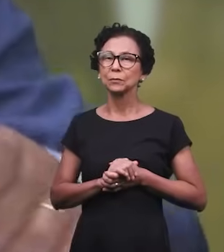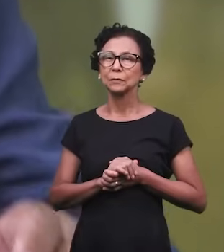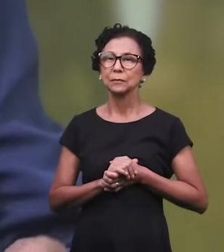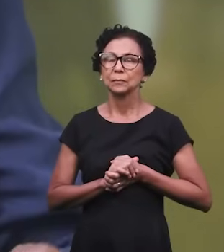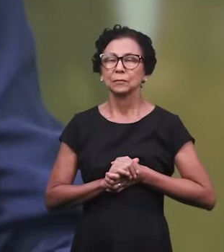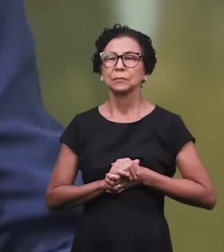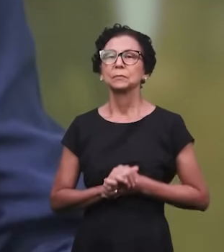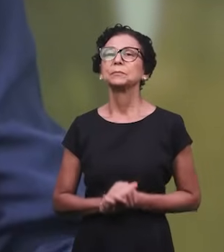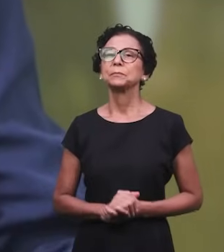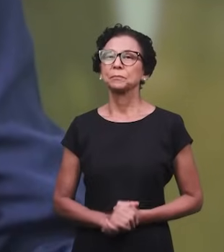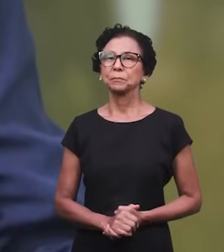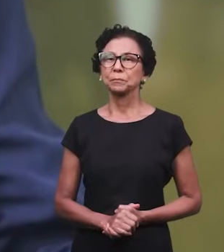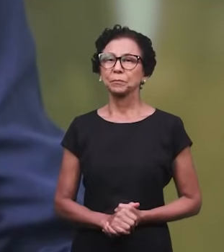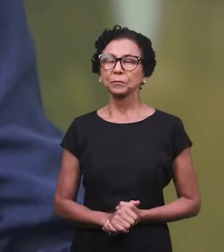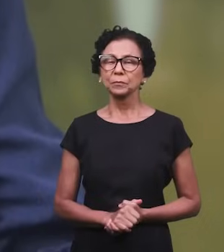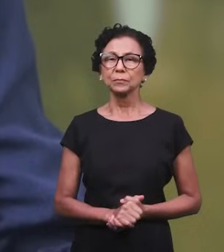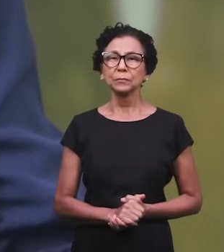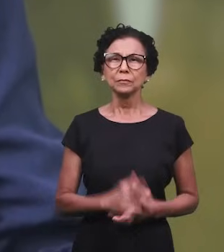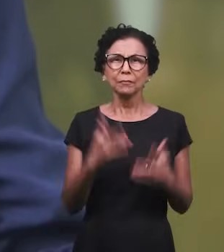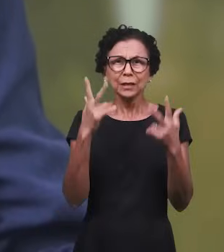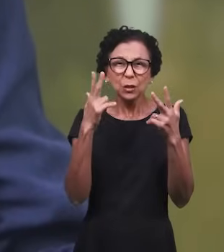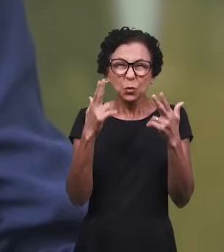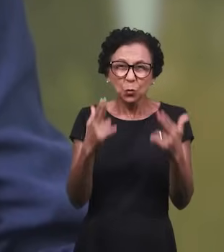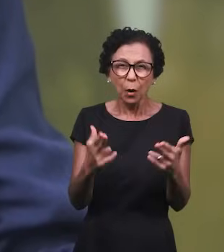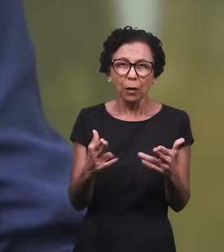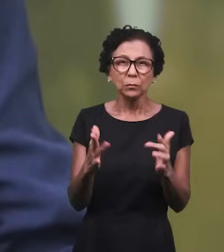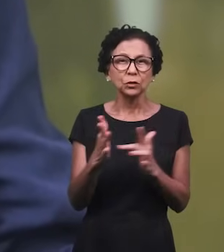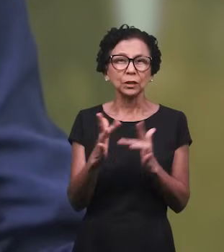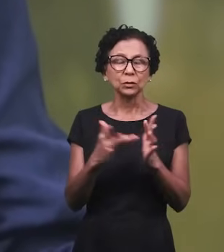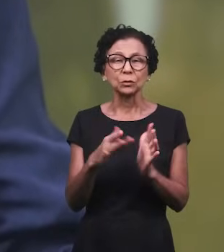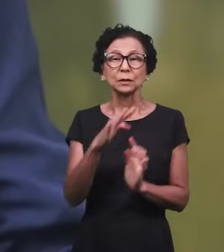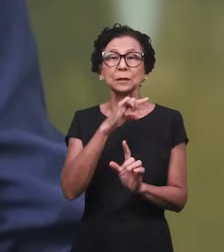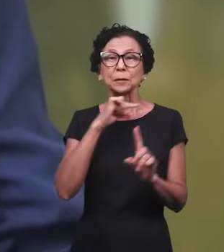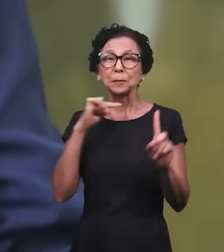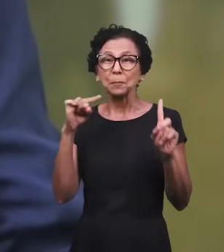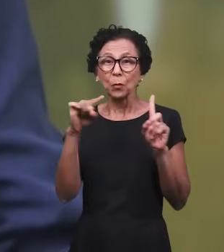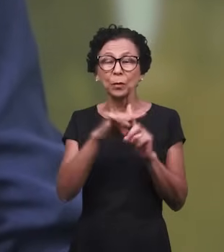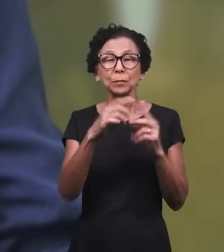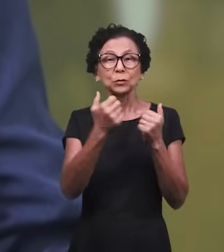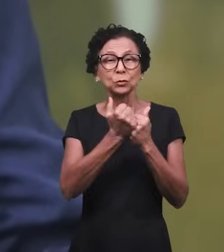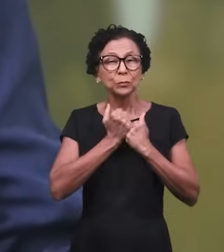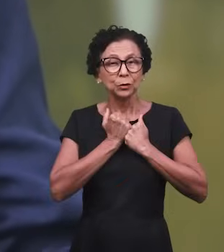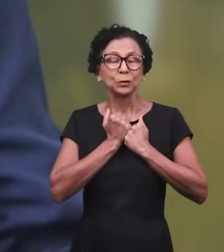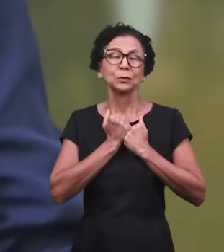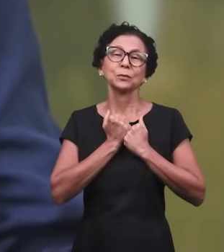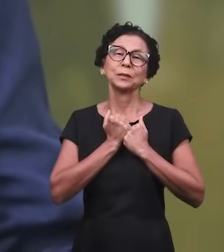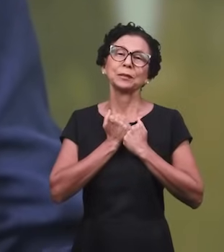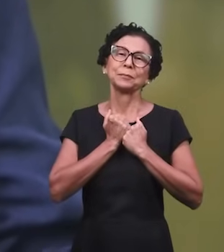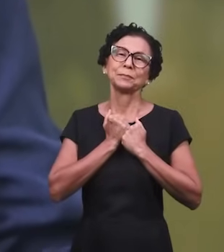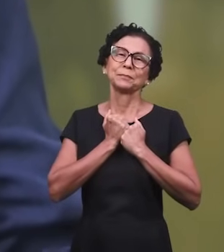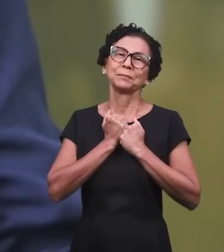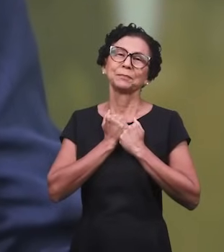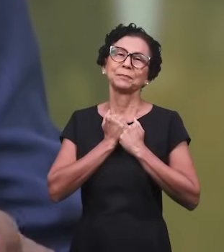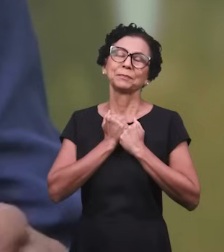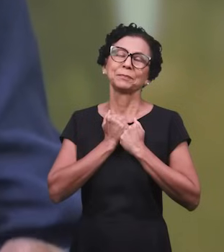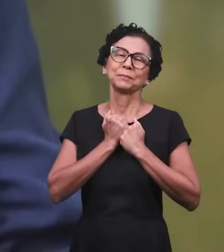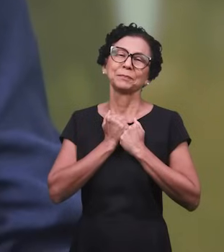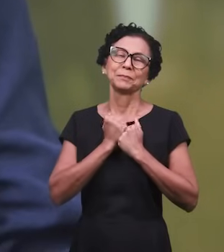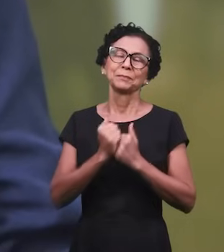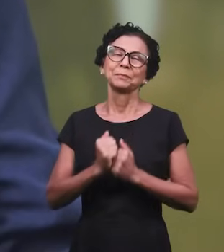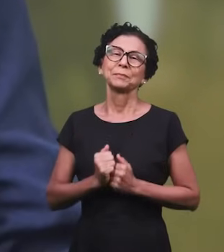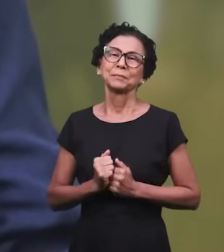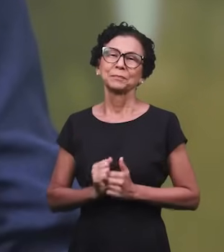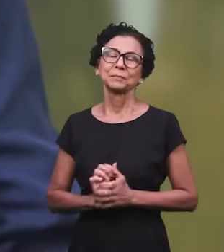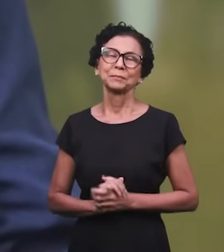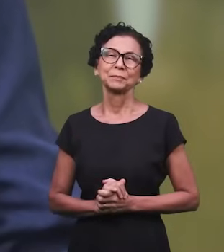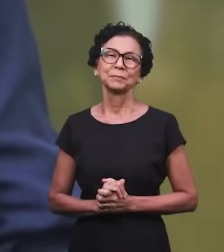vida pela igreja aí você vai falar não não eu faço isso aí você eu ten que ver se na hora da da eu me lembro eu me lembro de um fato